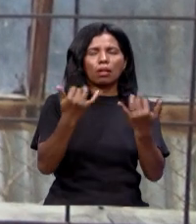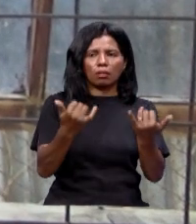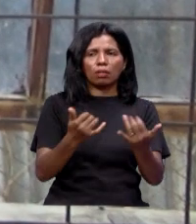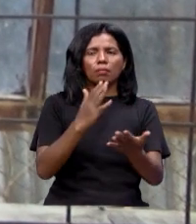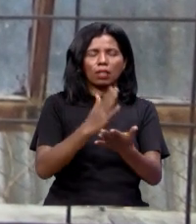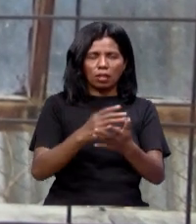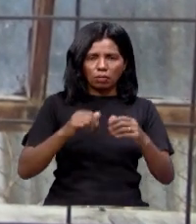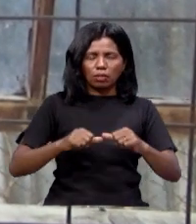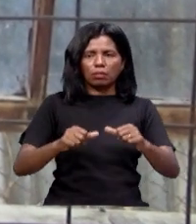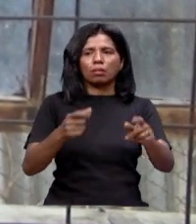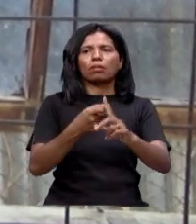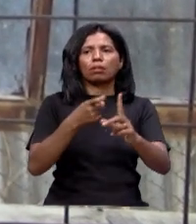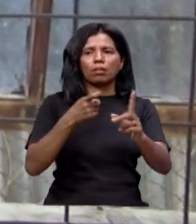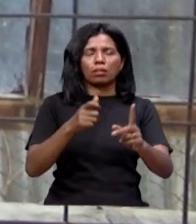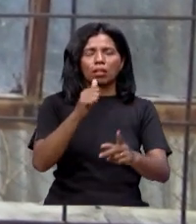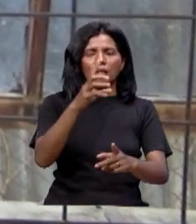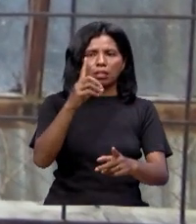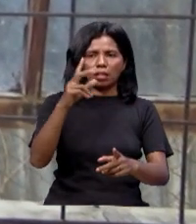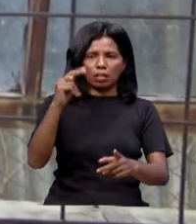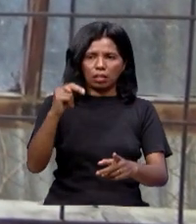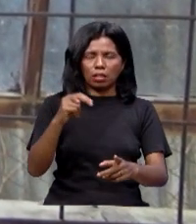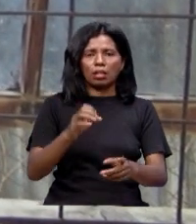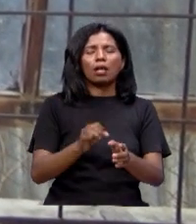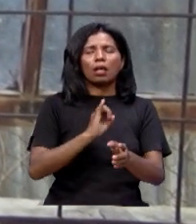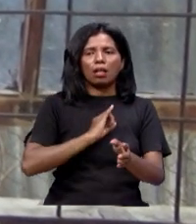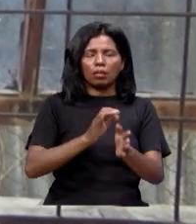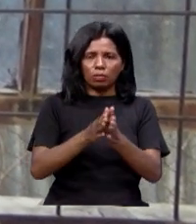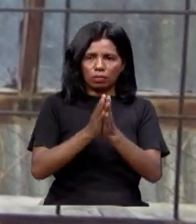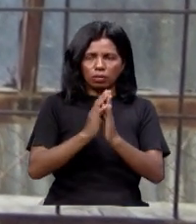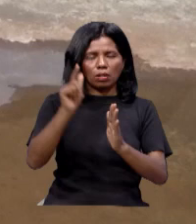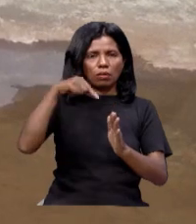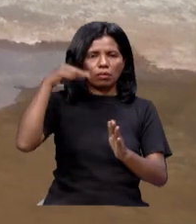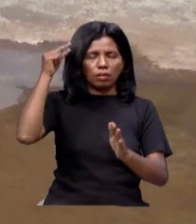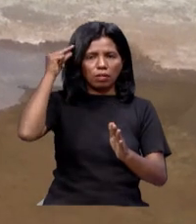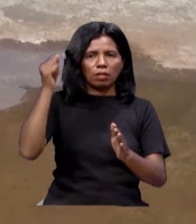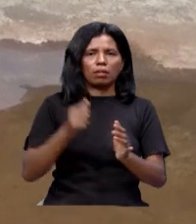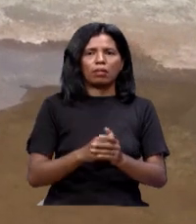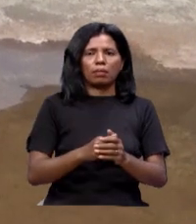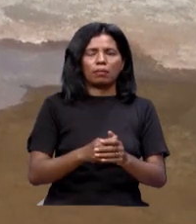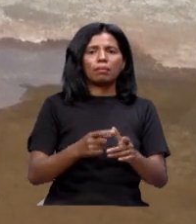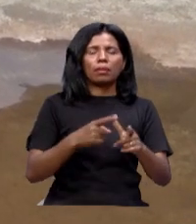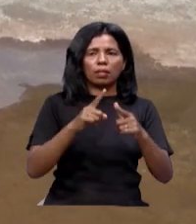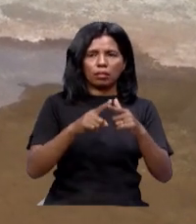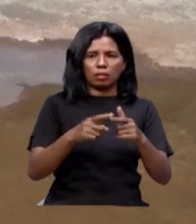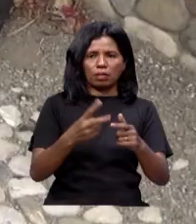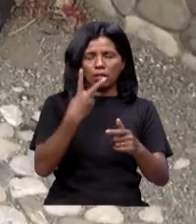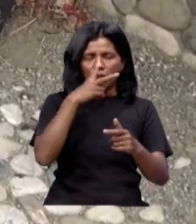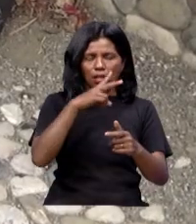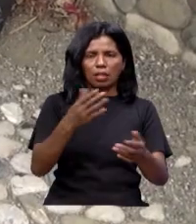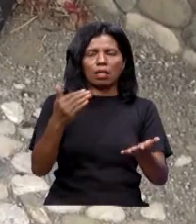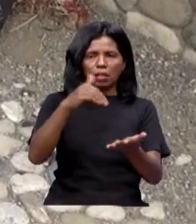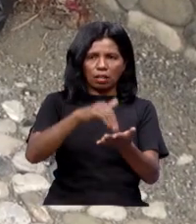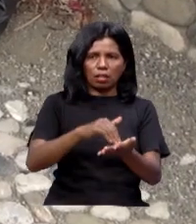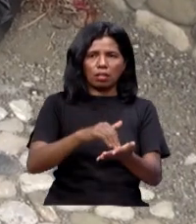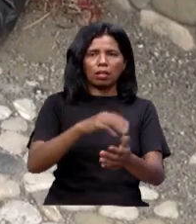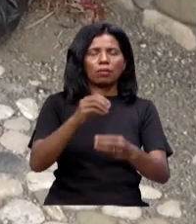halau nafati buci ada ini entah hangus coba ya governo para atu bele hari di dia kita fali kena